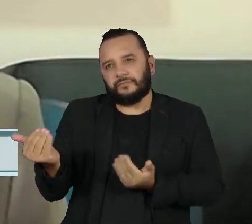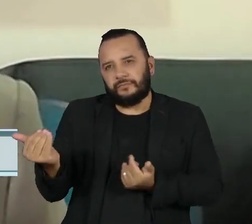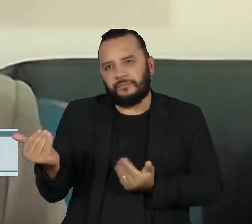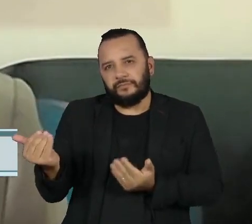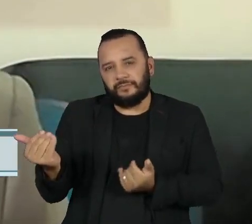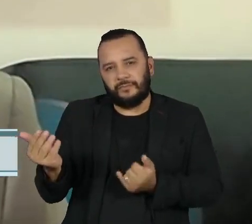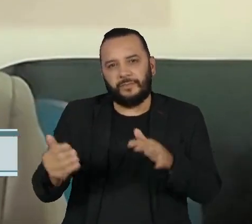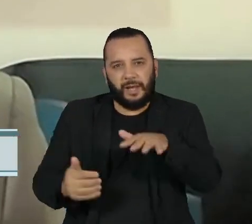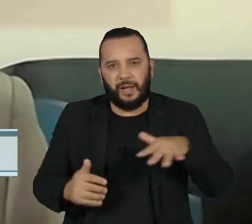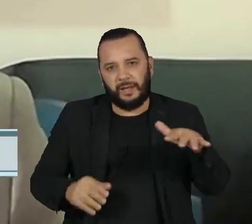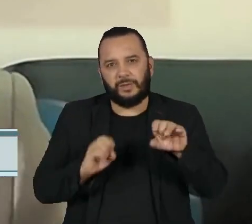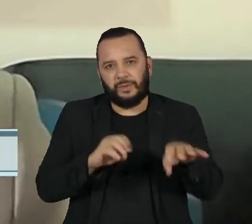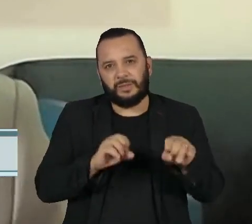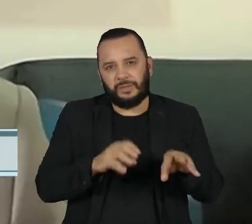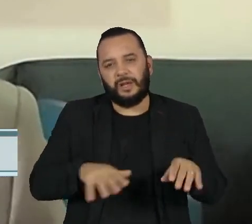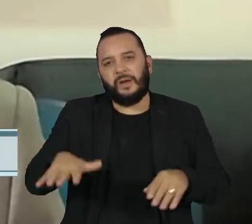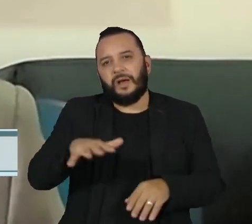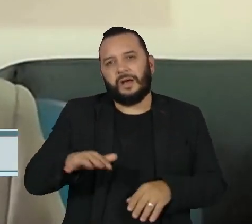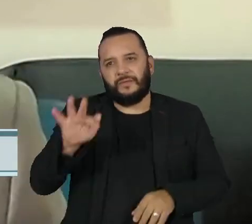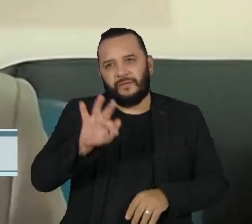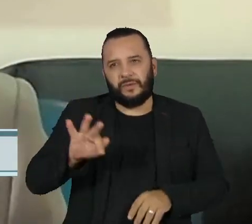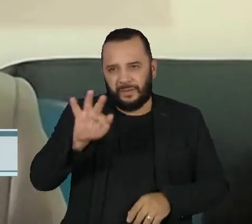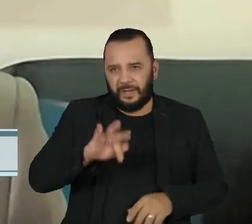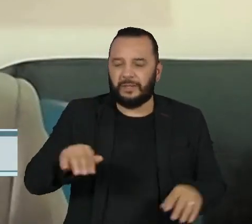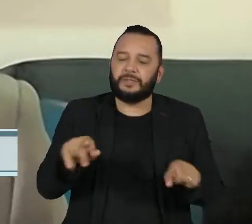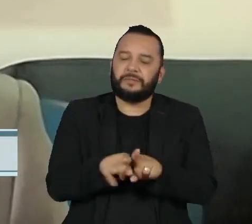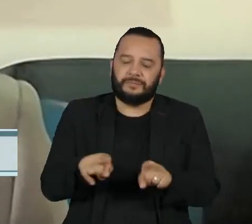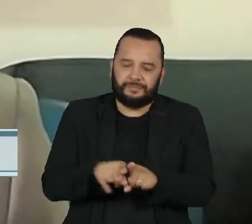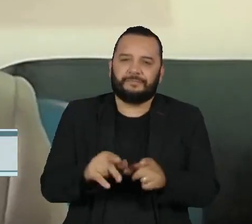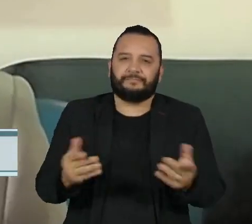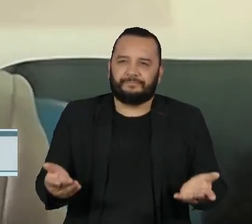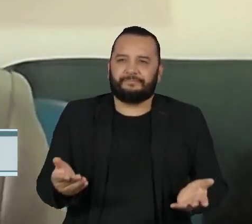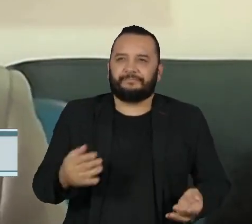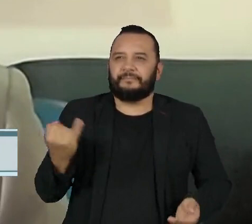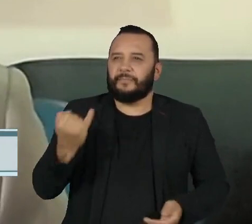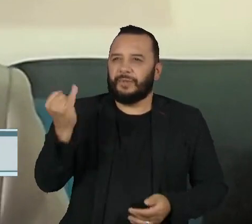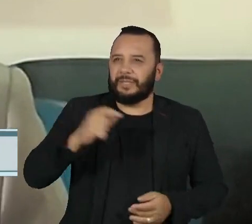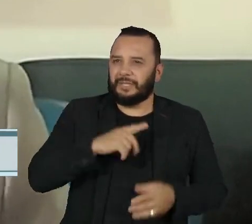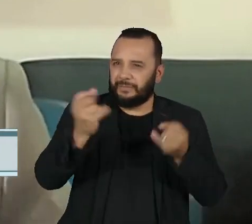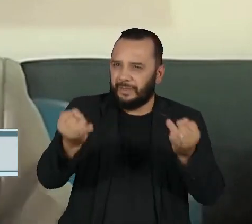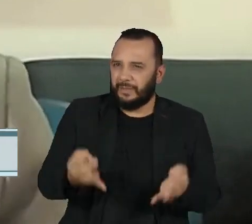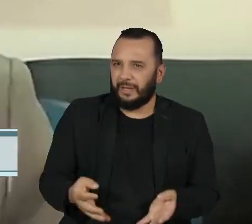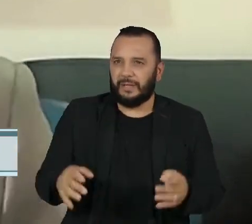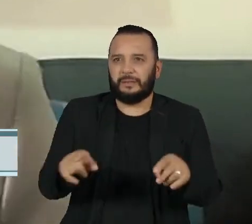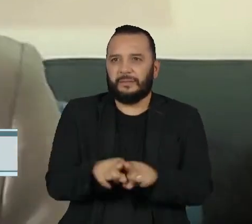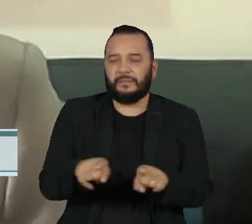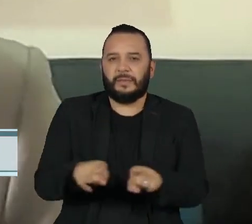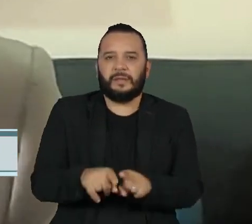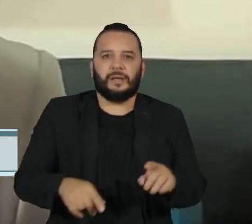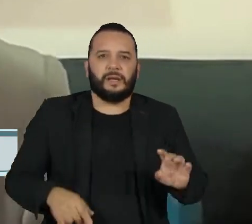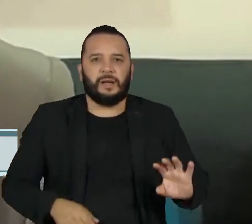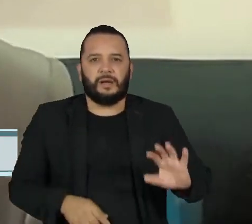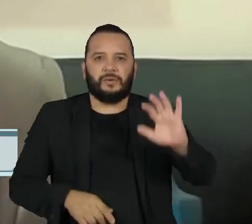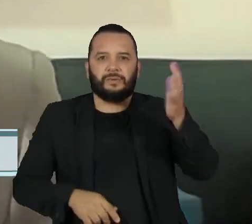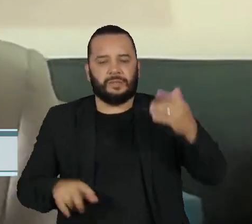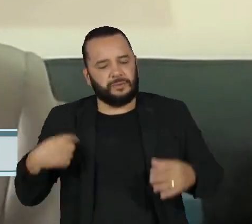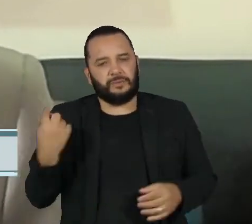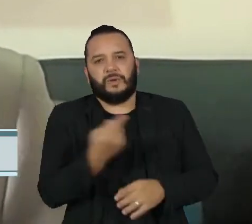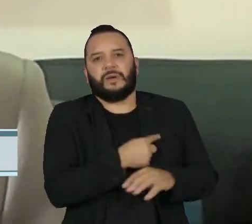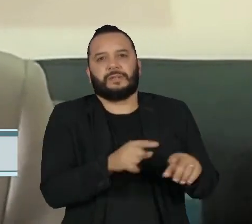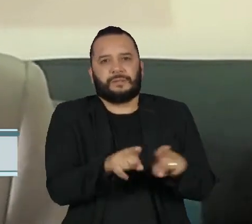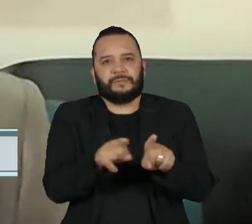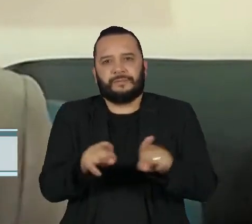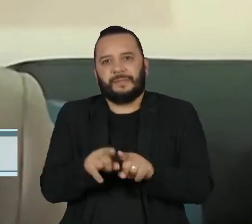ambiente de ensino, no ambiente escolar, da faculdade. E também é importante dizer que acontece com a gente mesmo, a gente chama